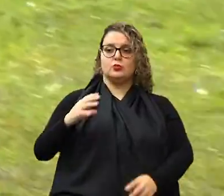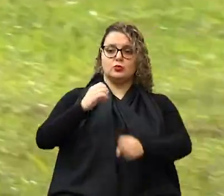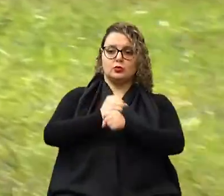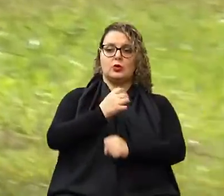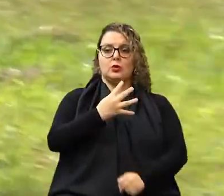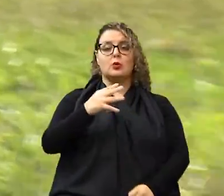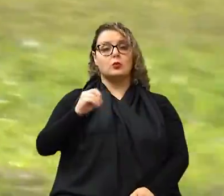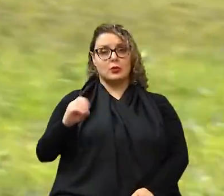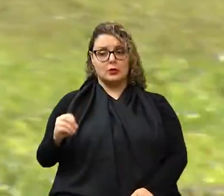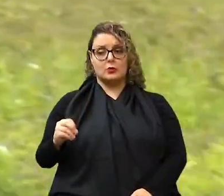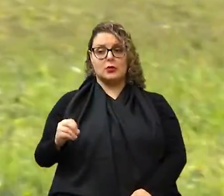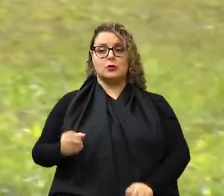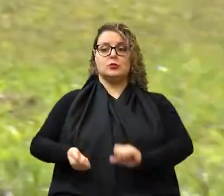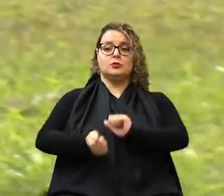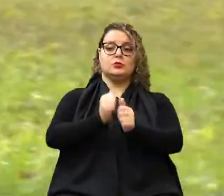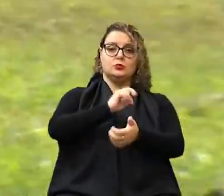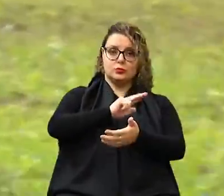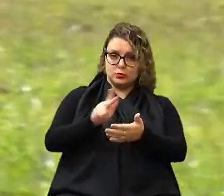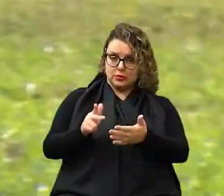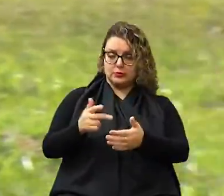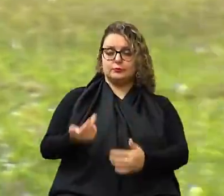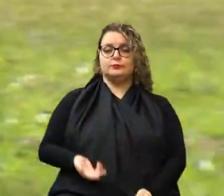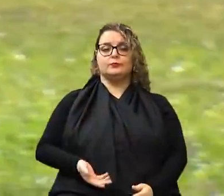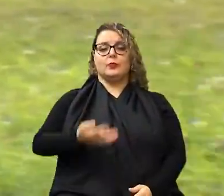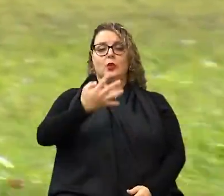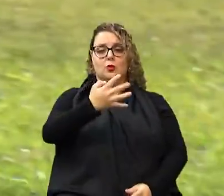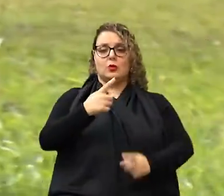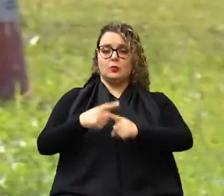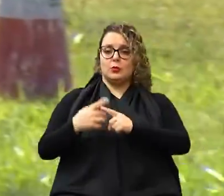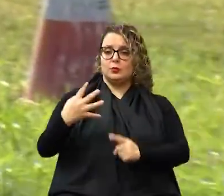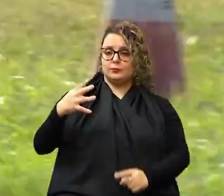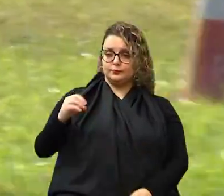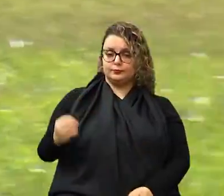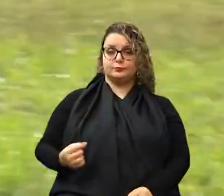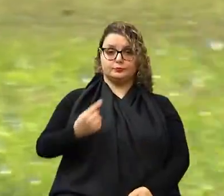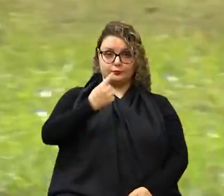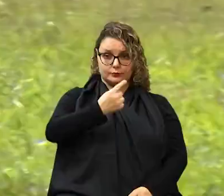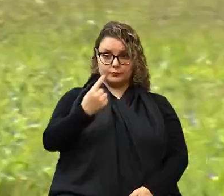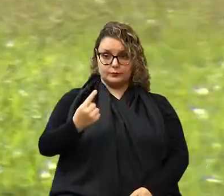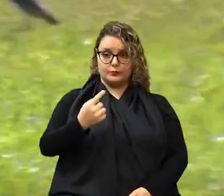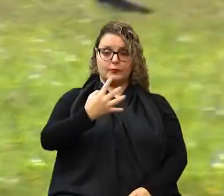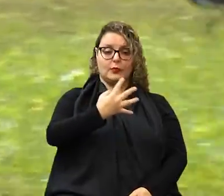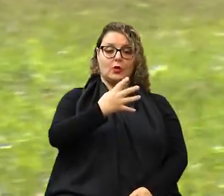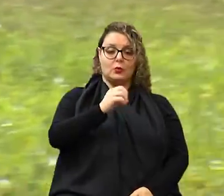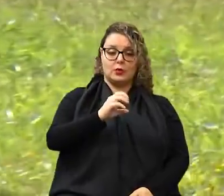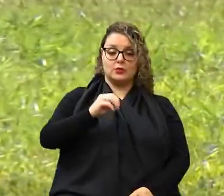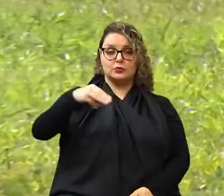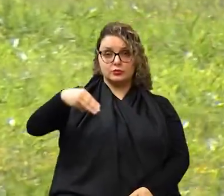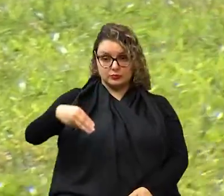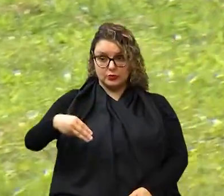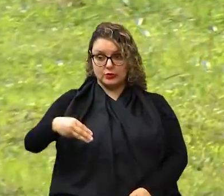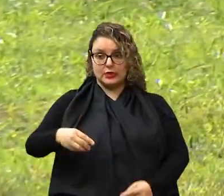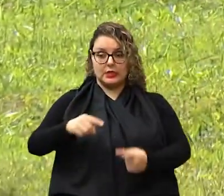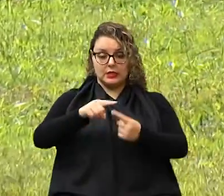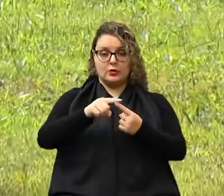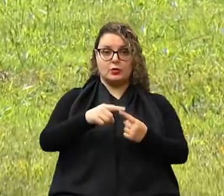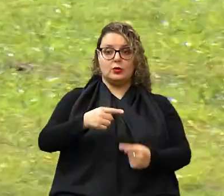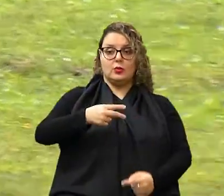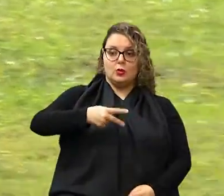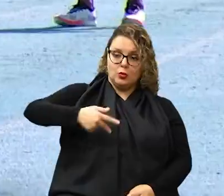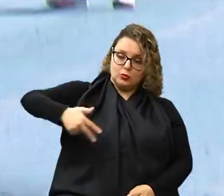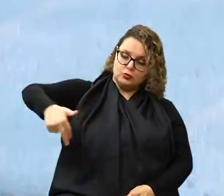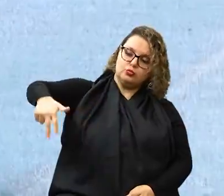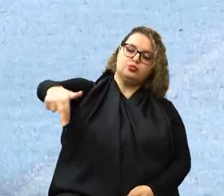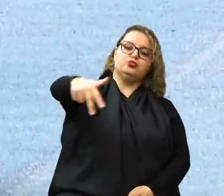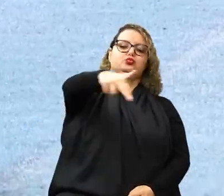total 400, 4 atletas disputando. E o 4x400, cada atleta corre 400 metros, ou seja, cada um dá